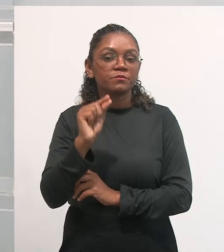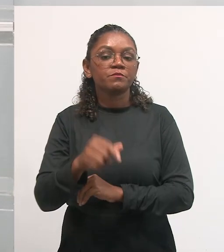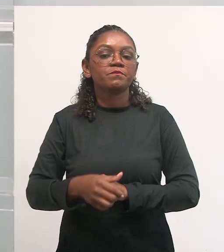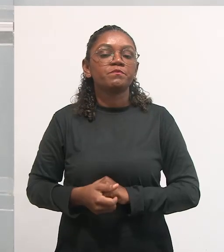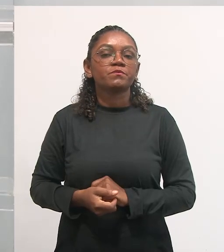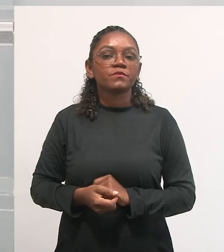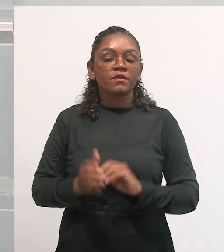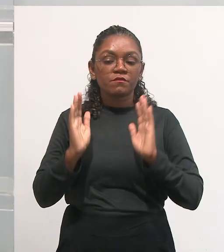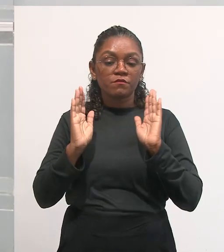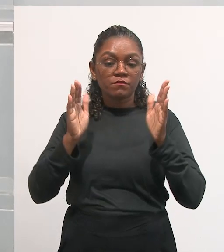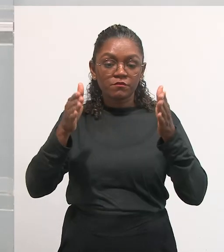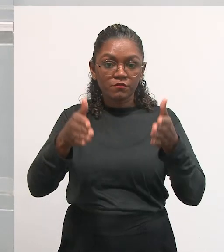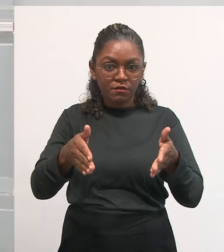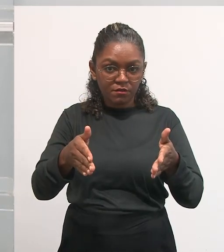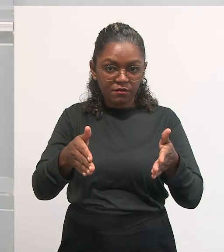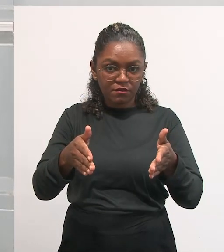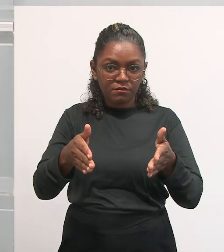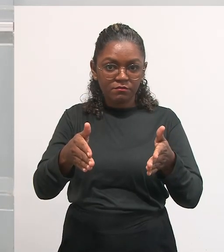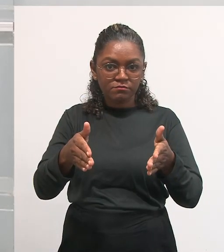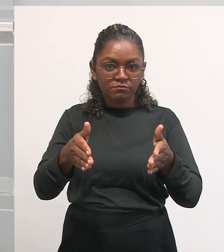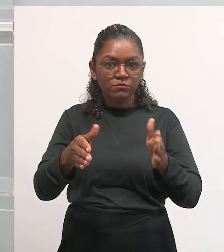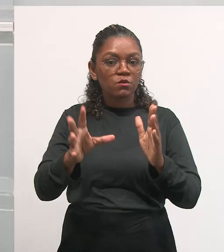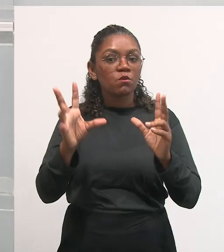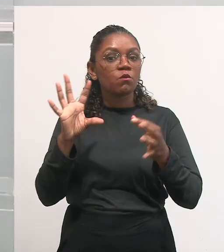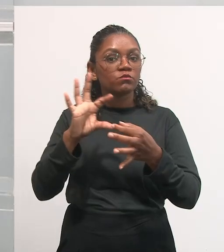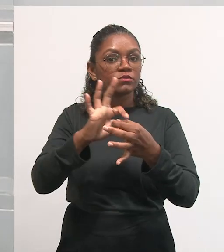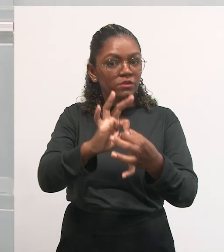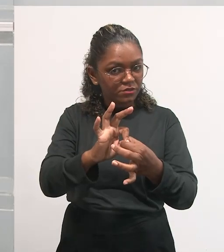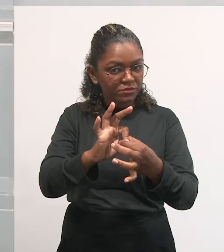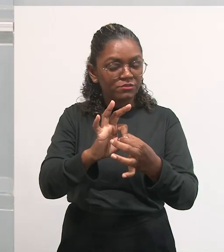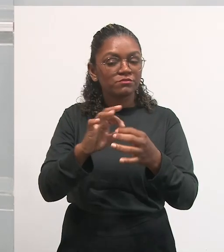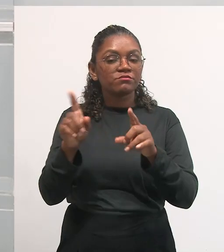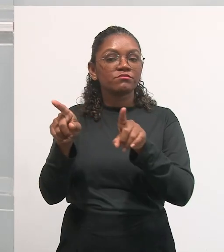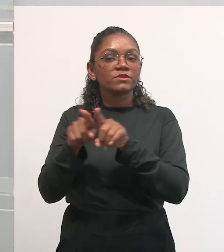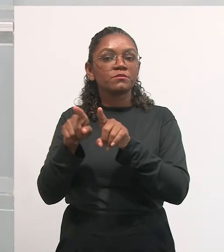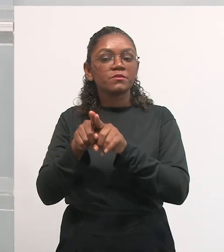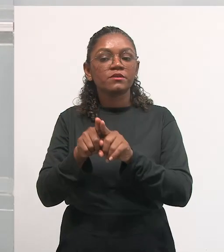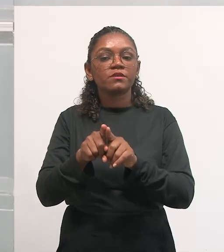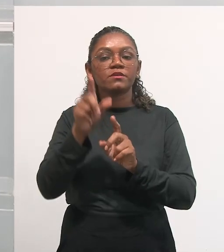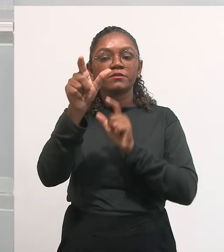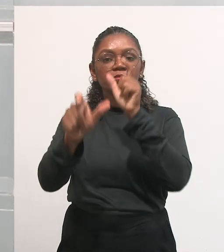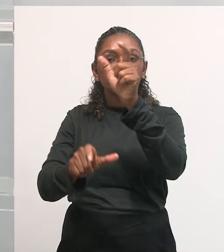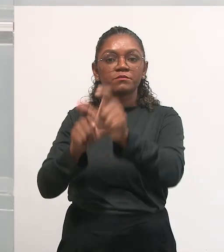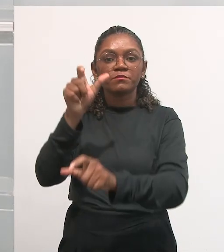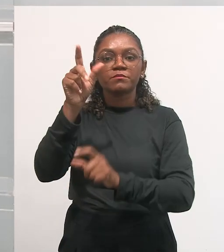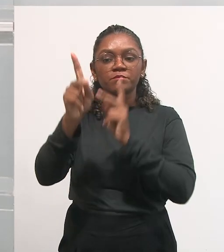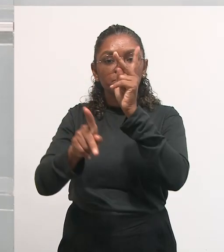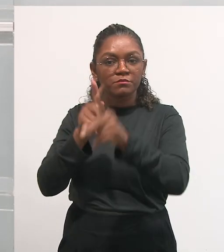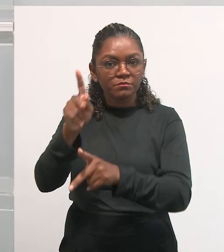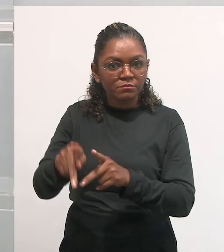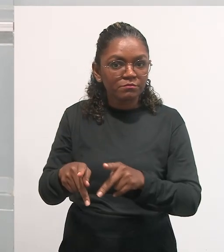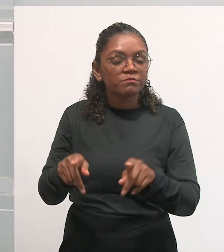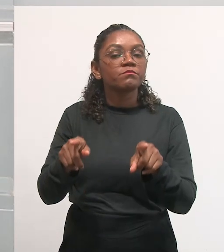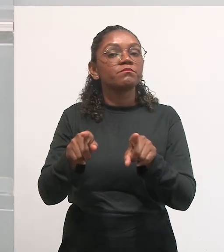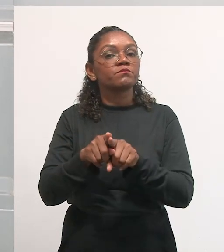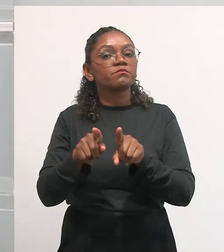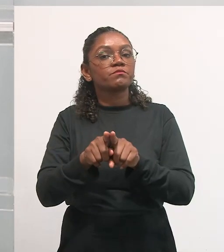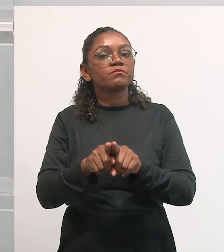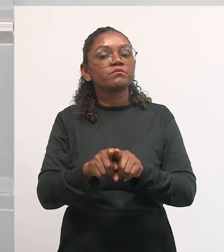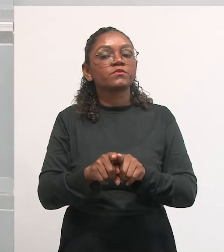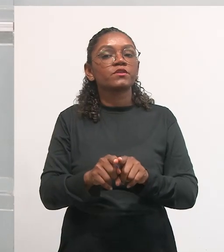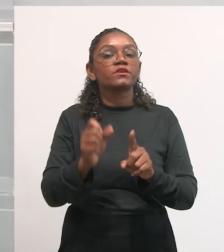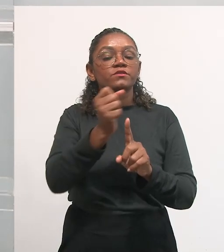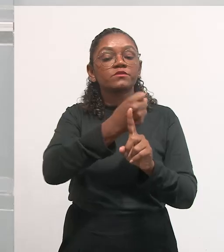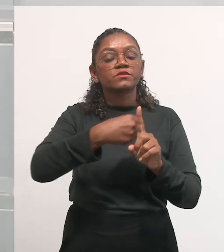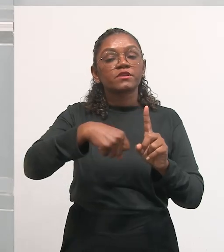pensado para um determinado contexto para um determinado público para um uma determinada um determinado formato de